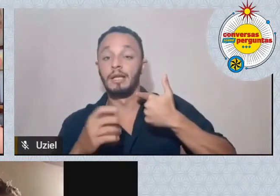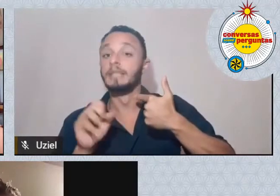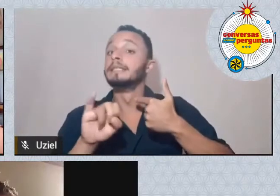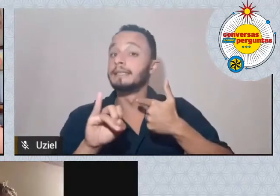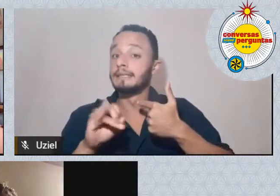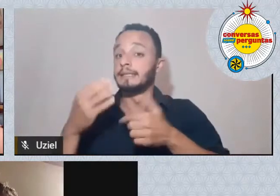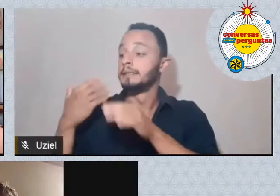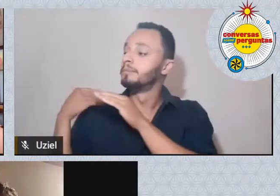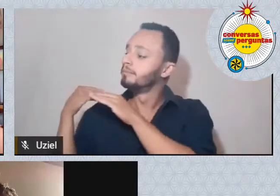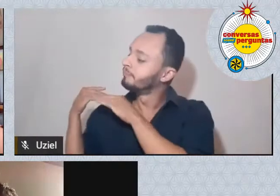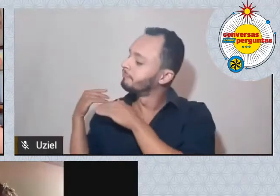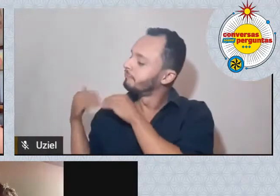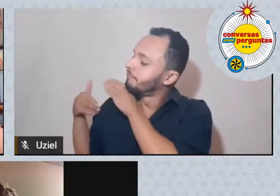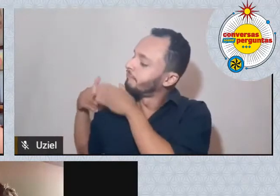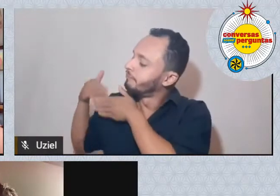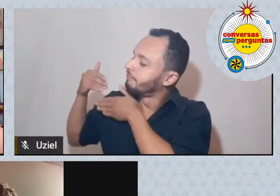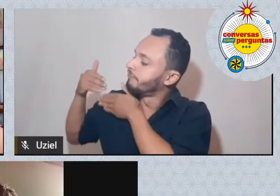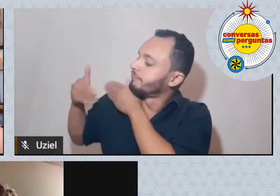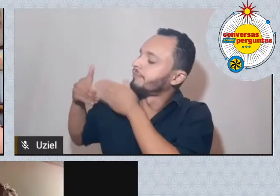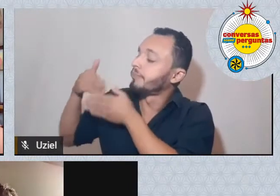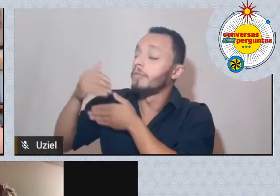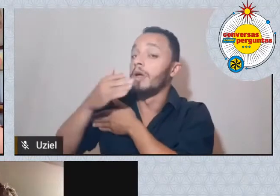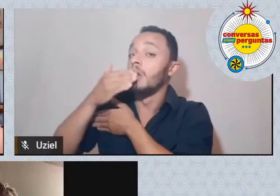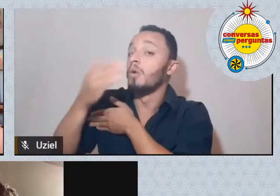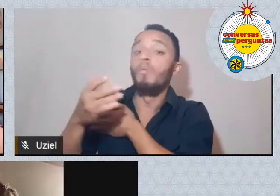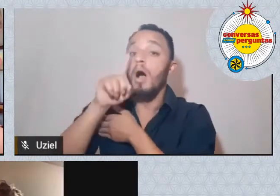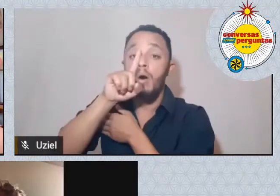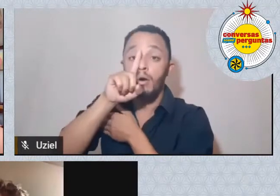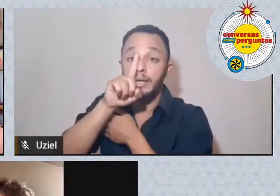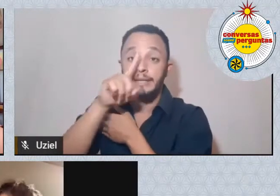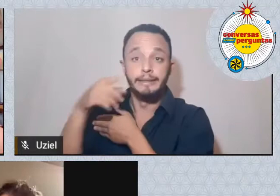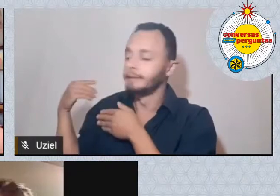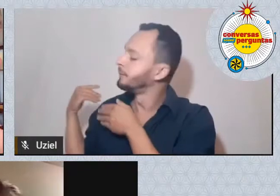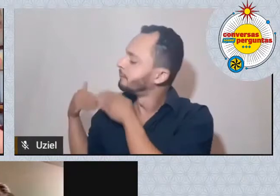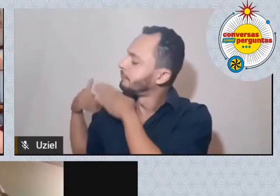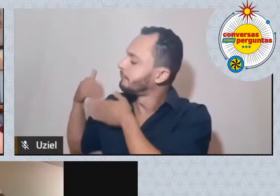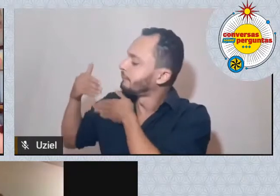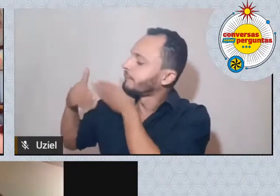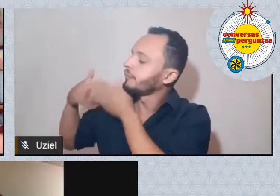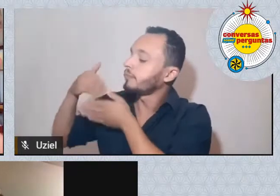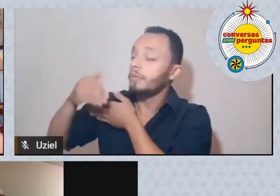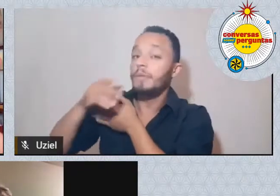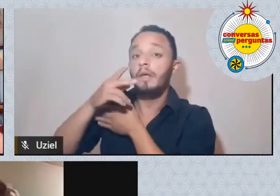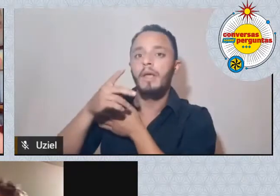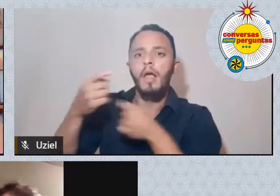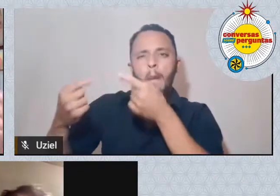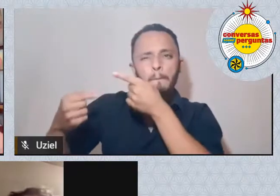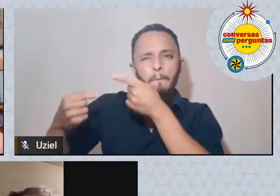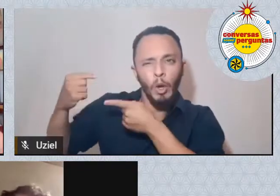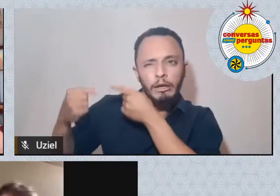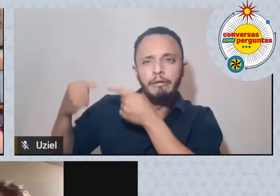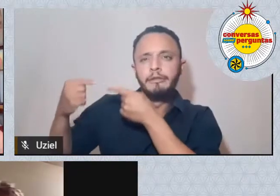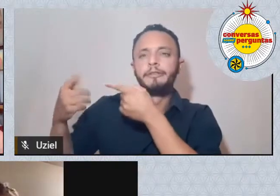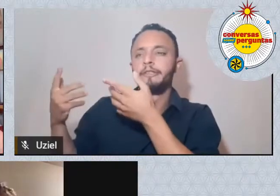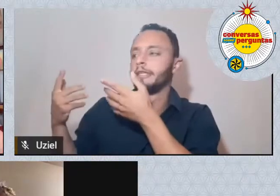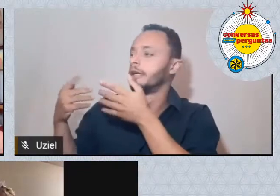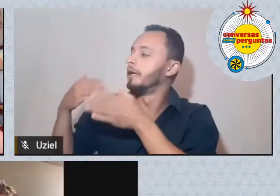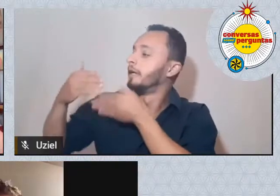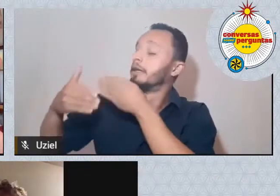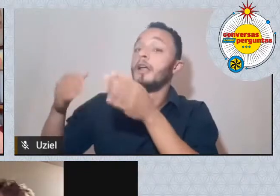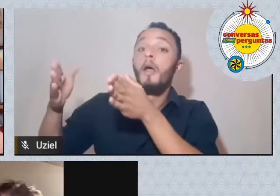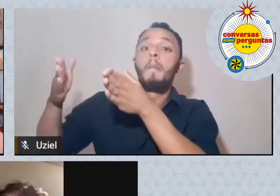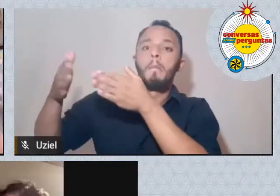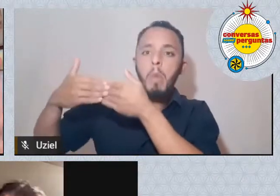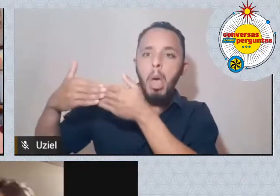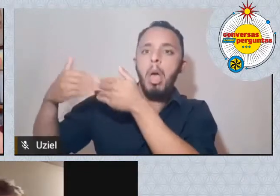vai querer ter em mente, né? É a crise da abertura política, é a crise do fechamento, é